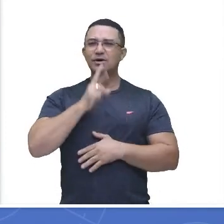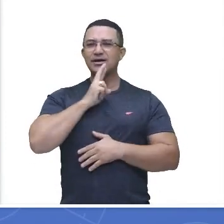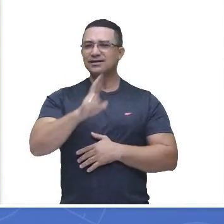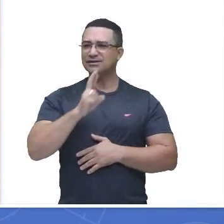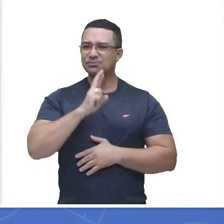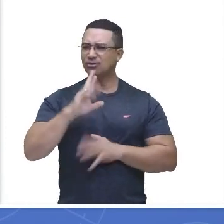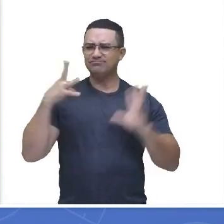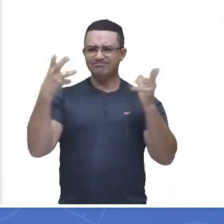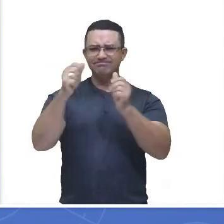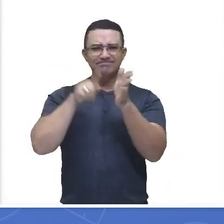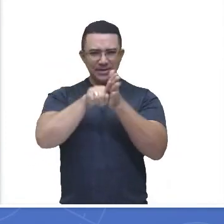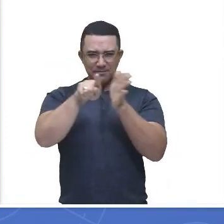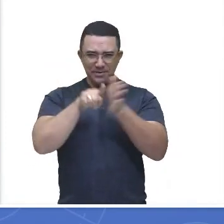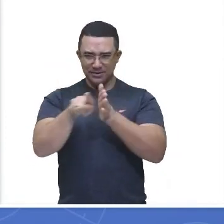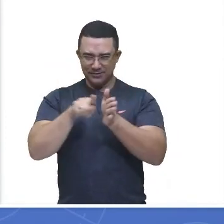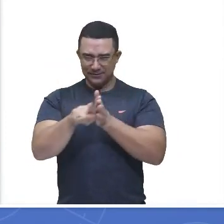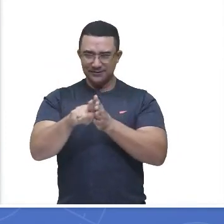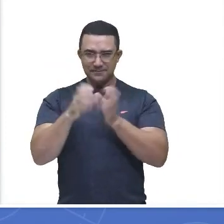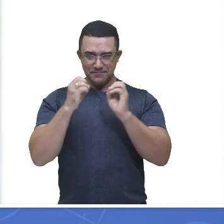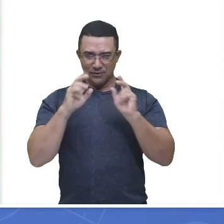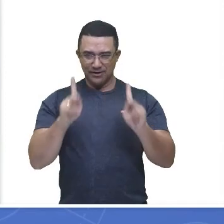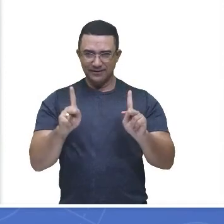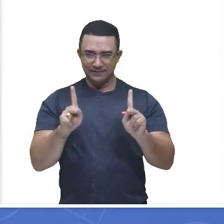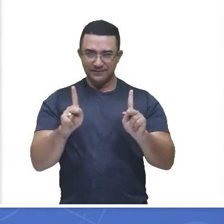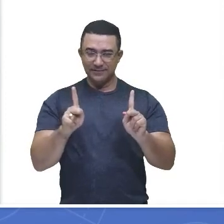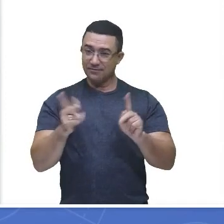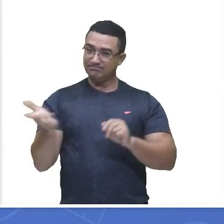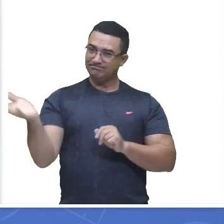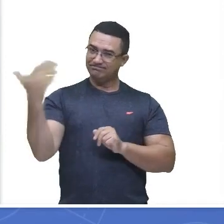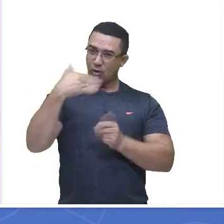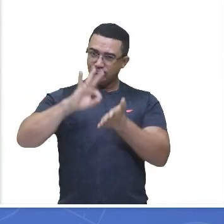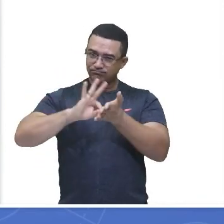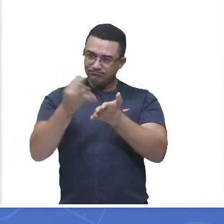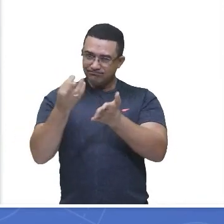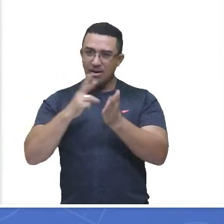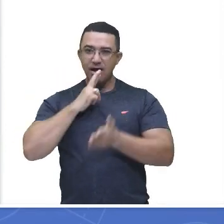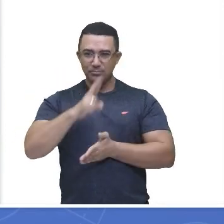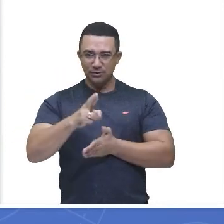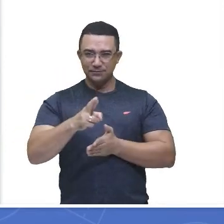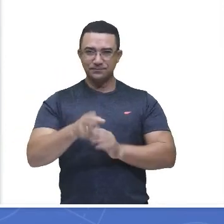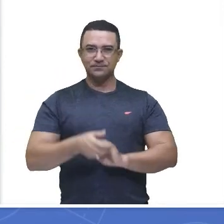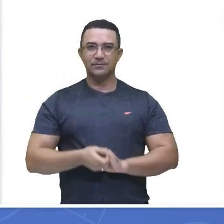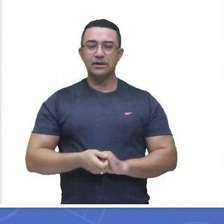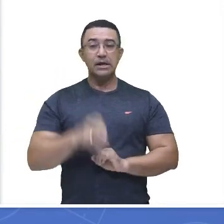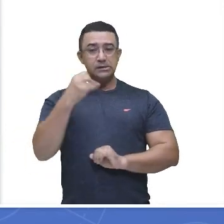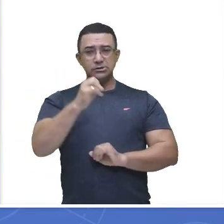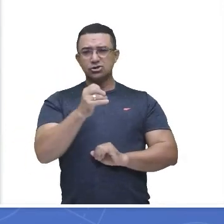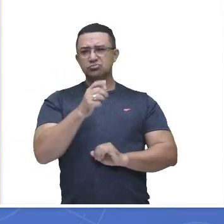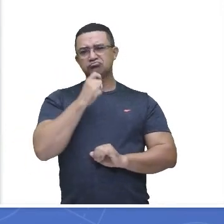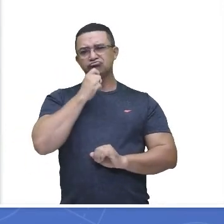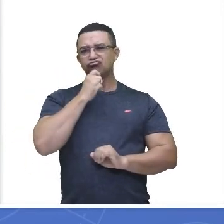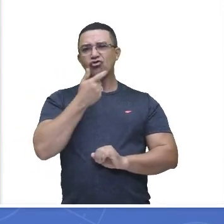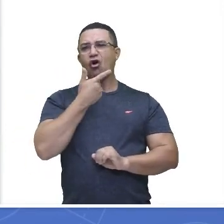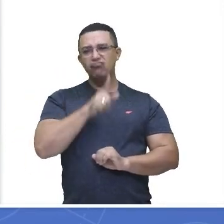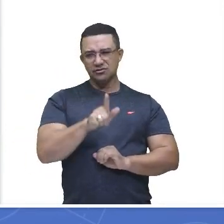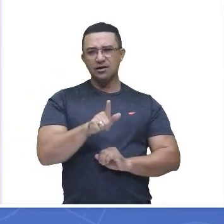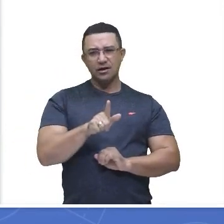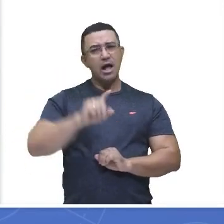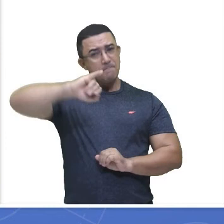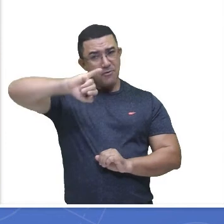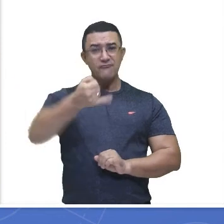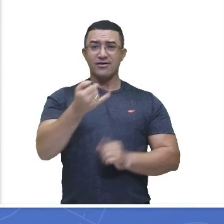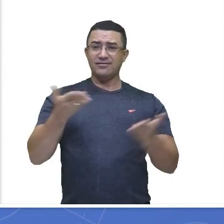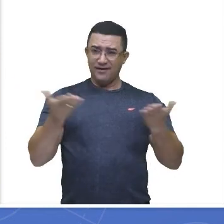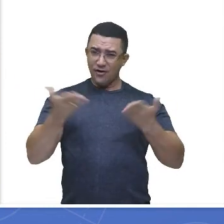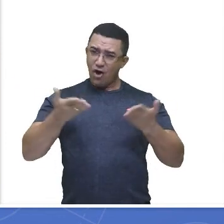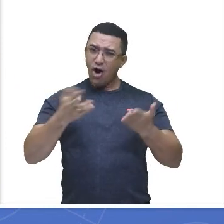responder as questões, tá bom? Vamos então às nossas questões? Se você não conseguiu, aproveite agora. Responda